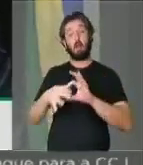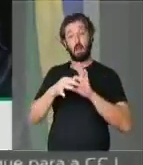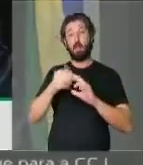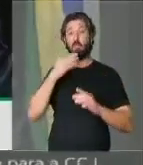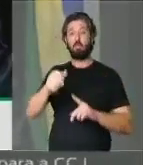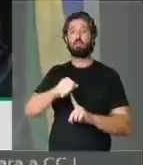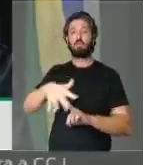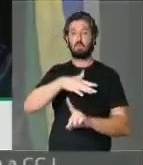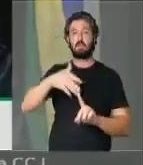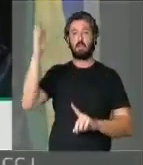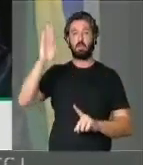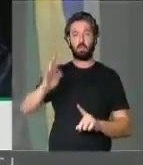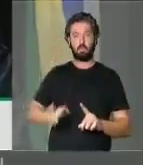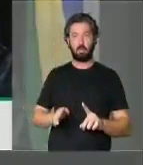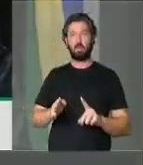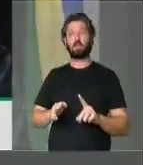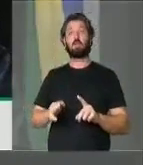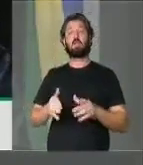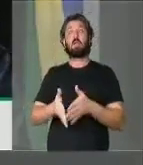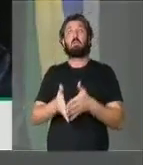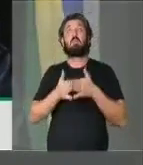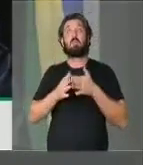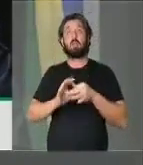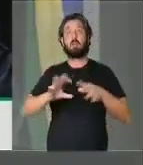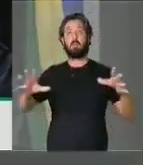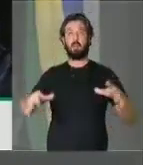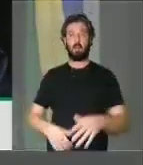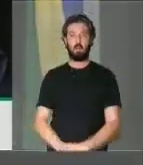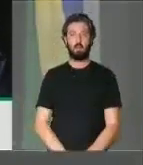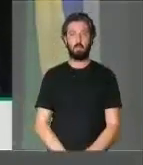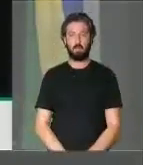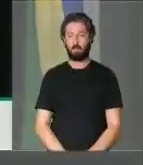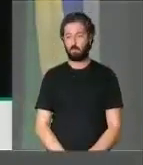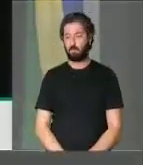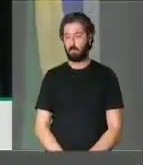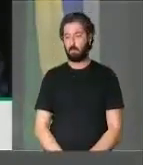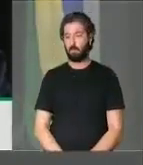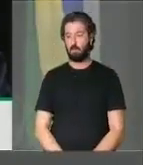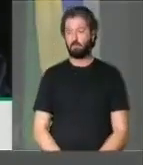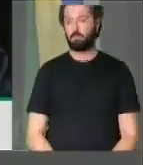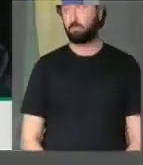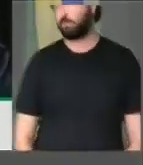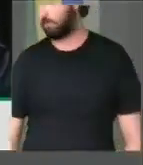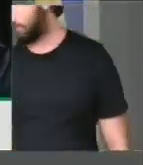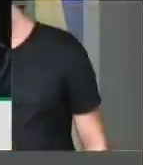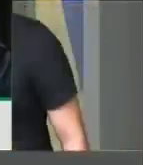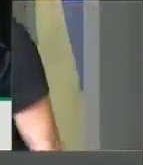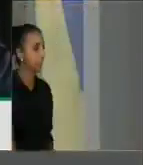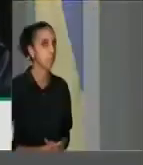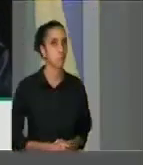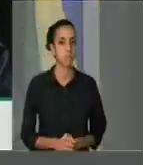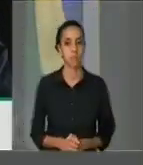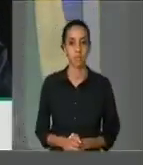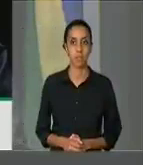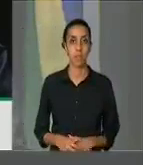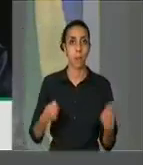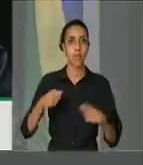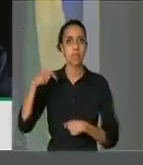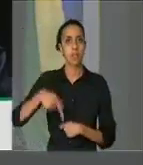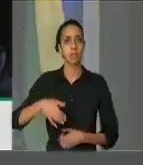com a sociedade brasileira que clama por independência desse poder. Que haja juízo nesse plenário e que